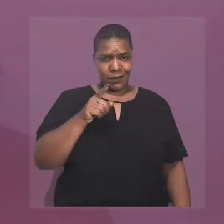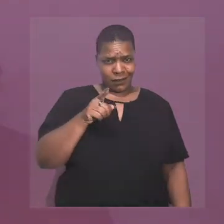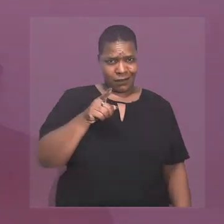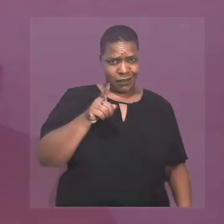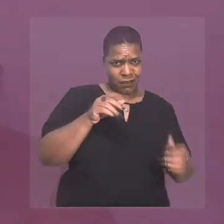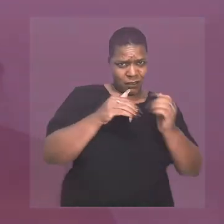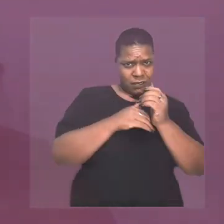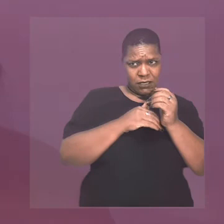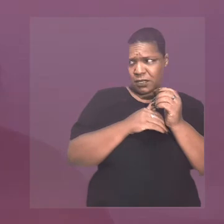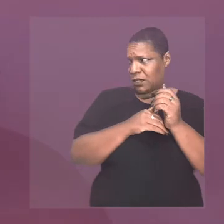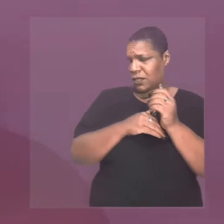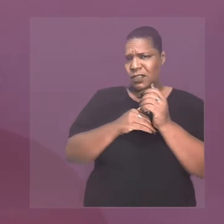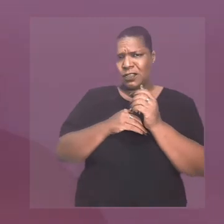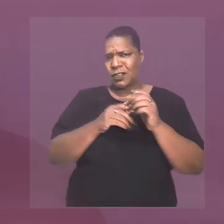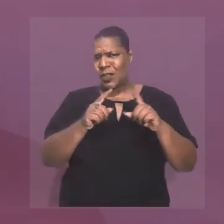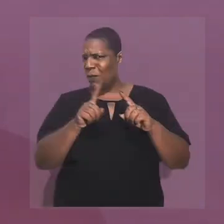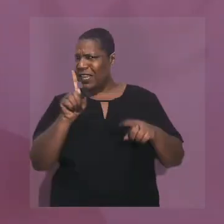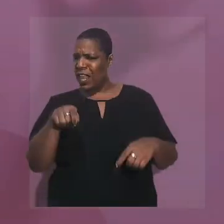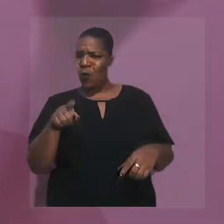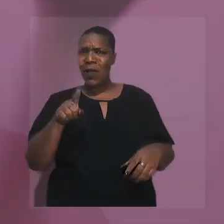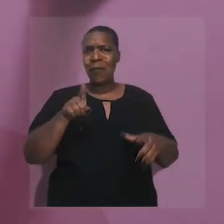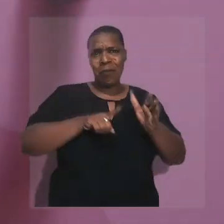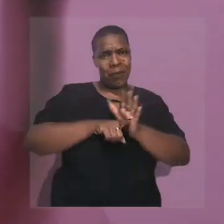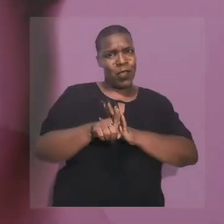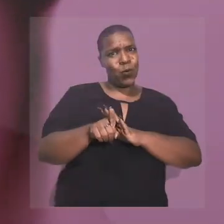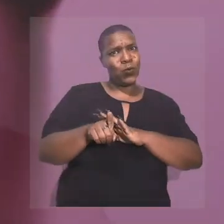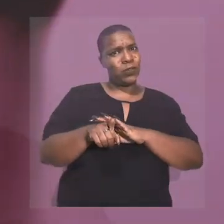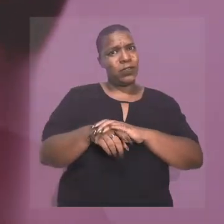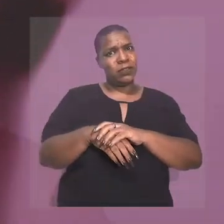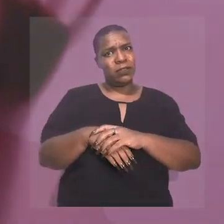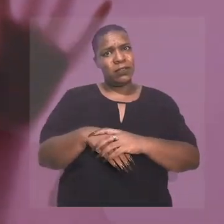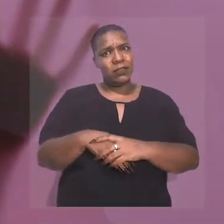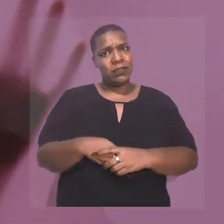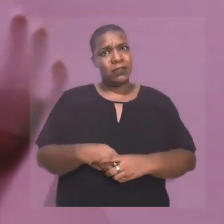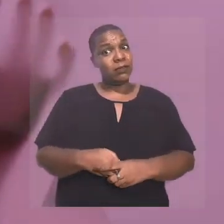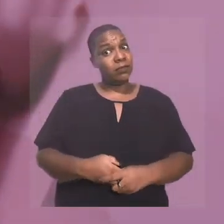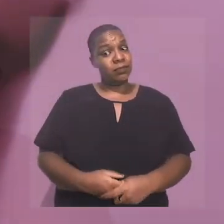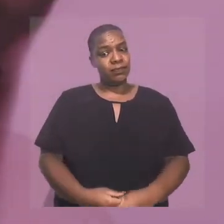É esse seu segredo? Mas isso é uma pergunta.